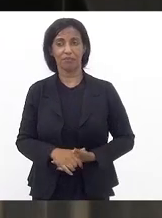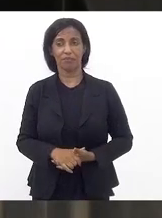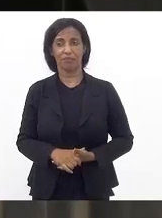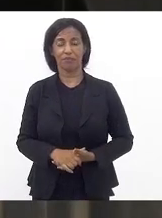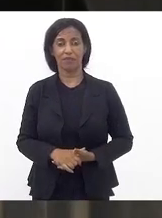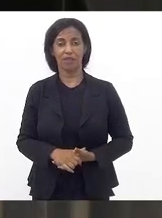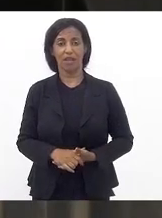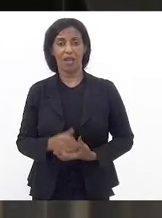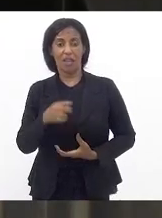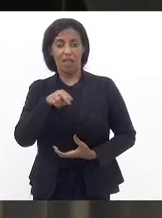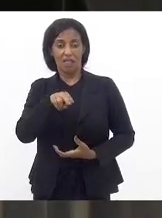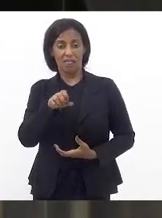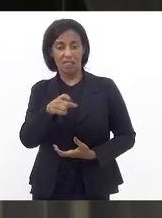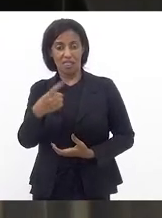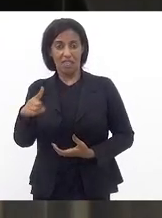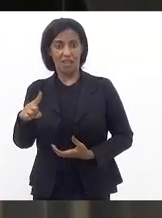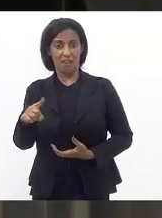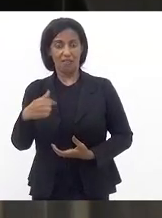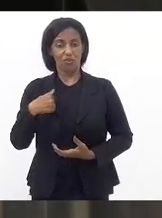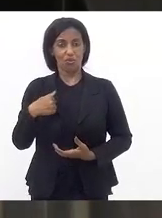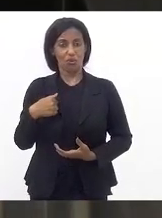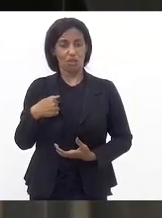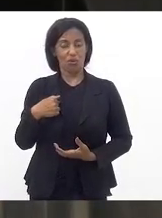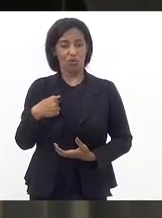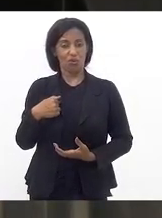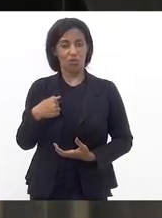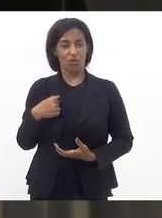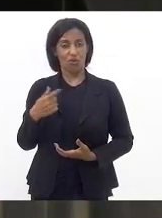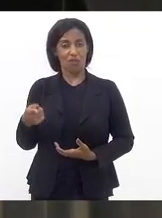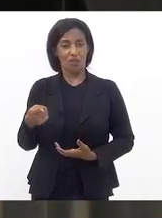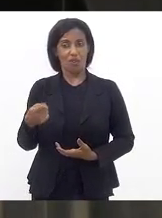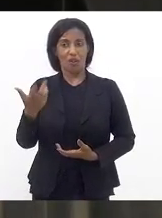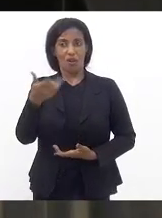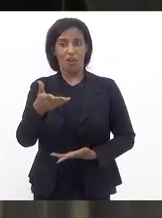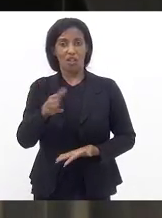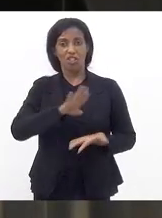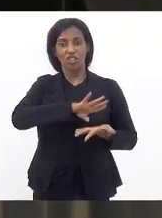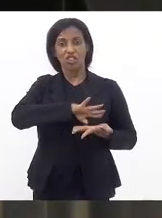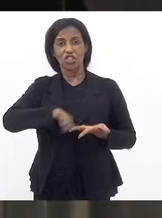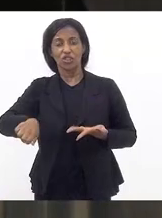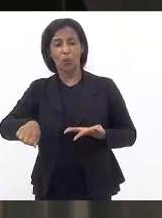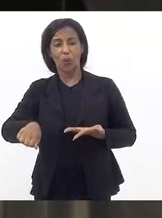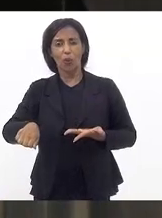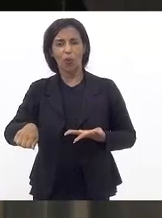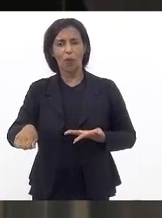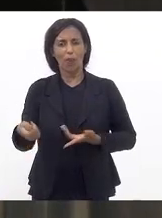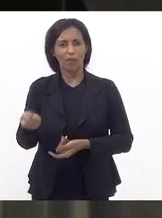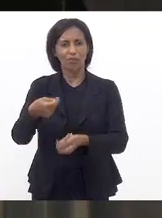o negacionismo é que desvia recursos públicos